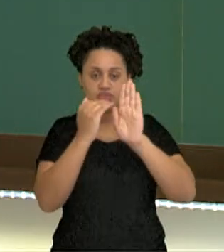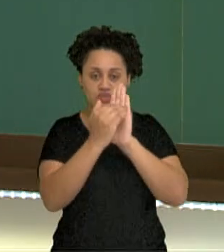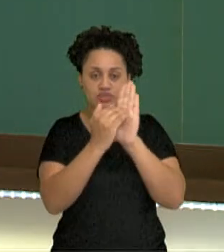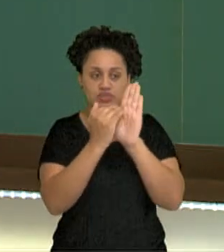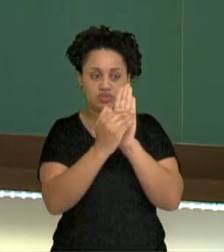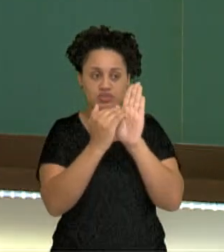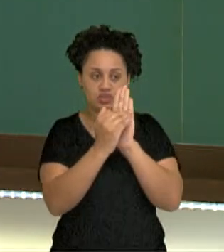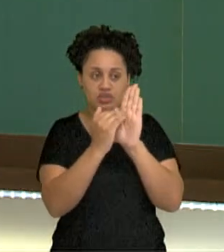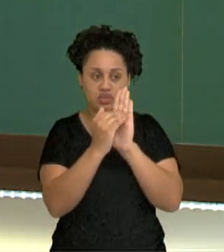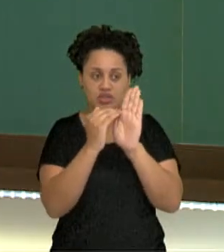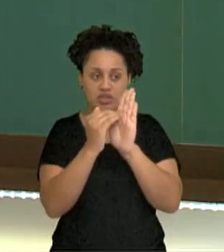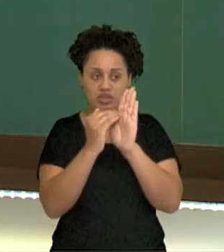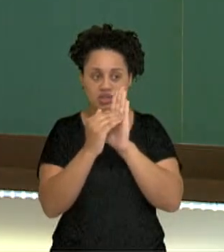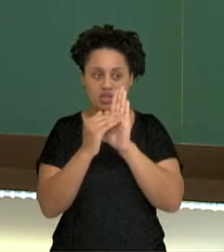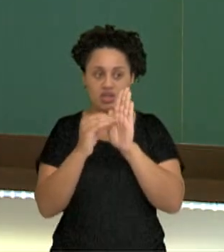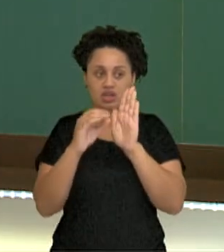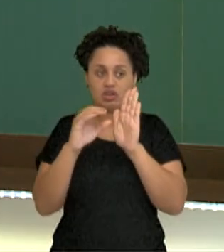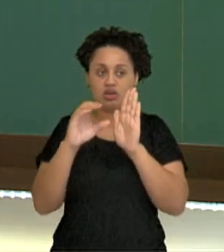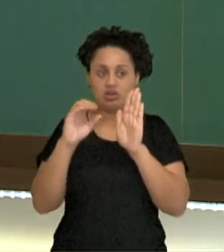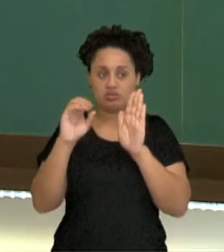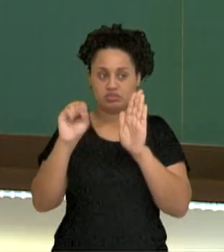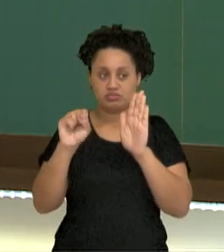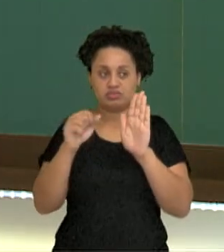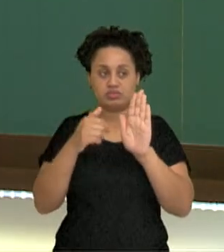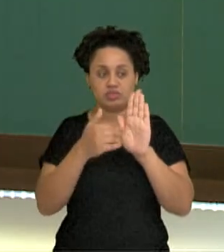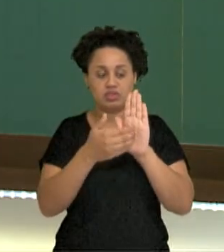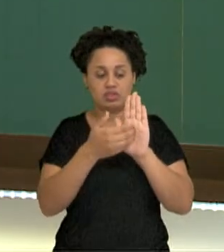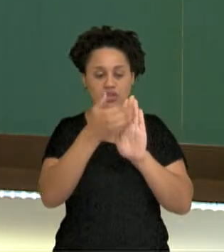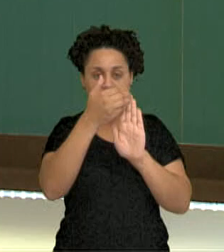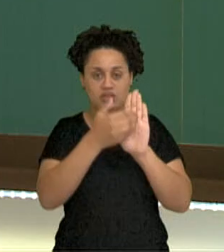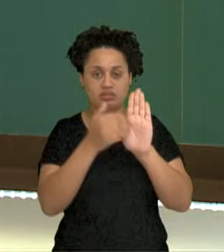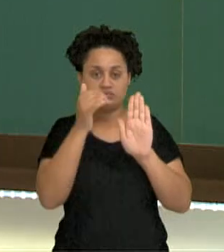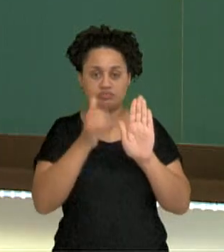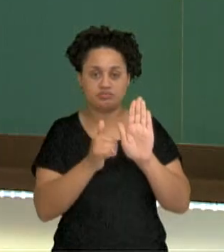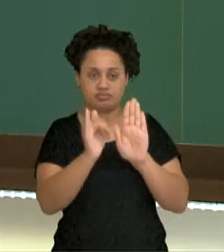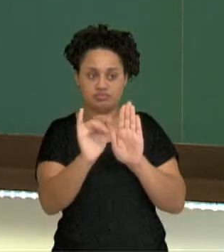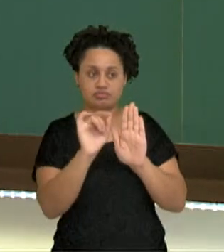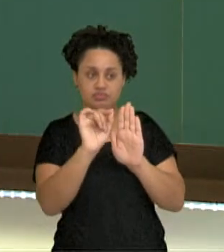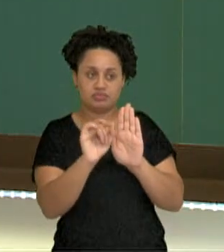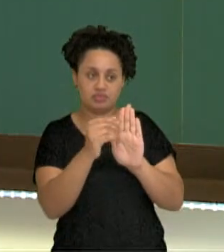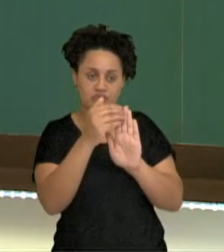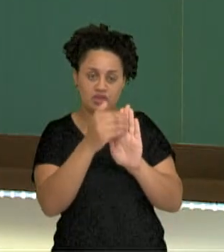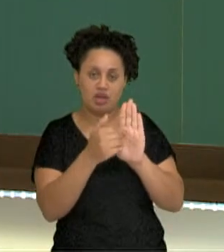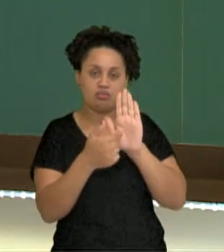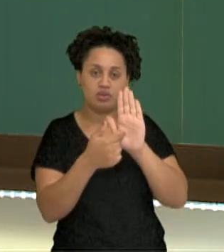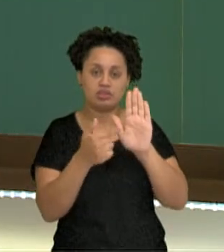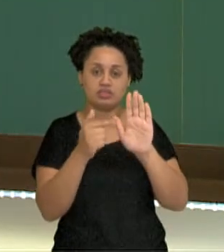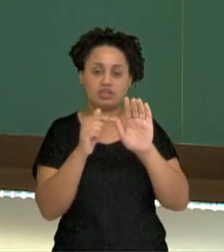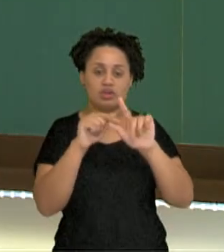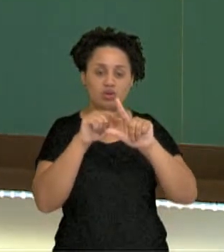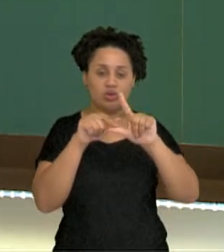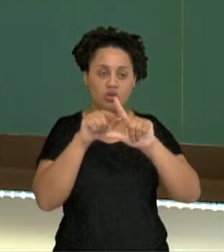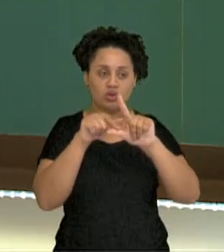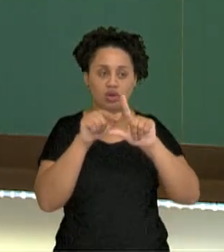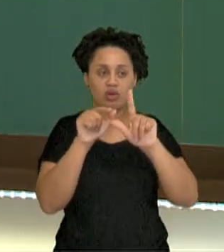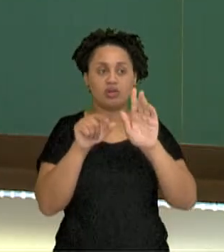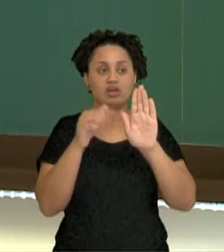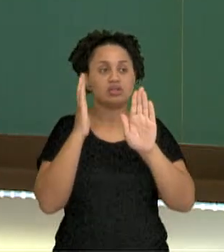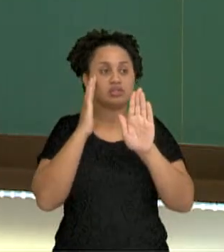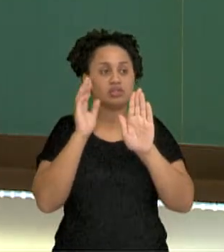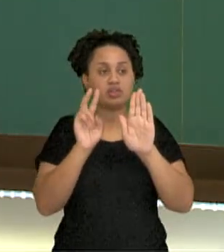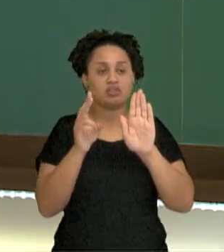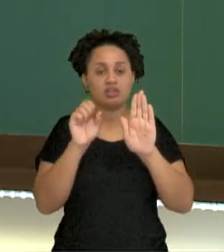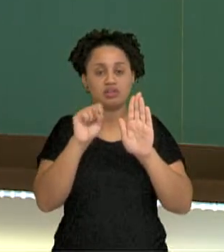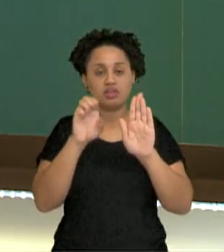está projetado, No eixo Y, aqui a projeção desse ângulo me dá o valor do seno.